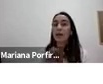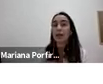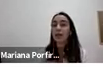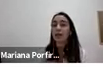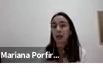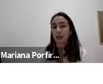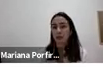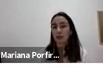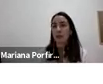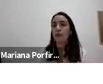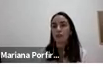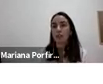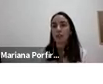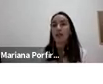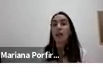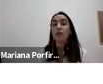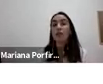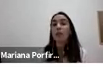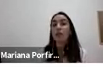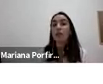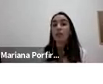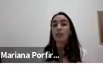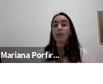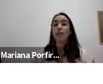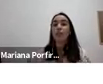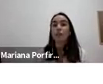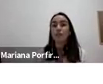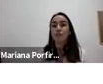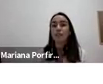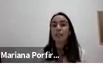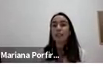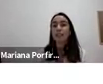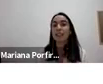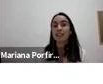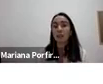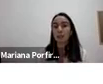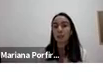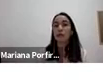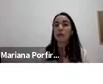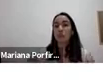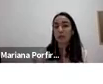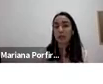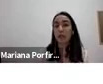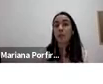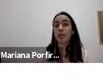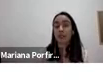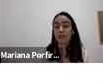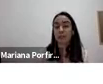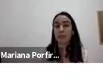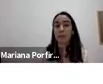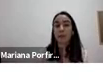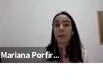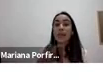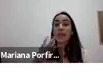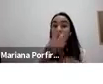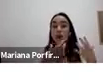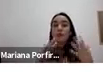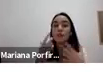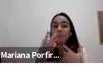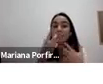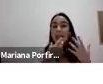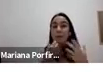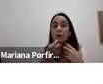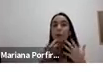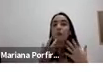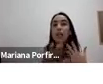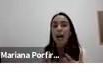amamentação é um campo da fonoaudiologia, justamente porque a fonoaudiologia é a ciência que estuda os distúrbios da comunicação e todo